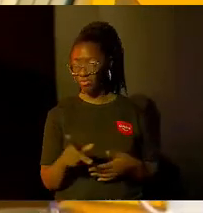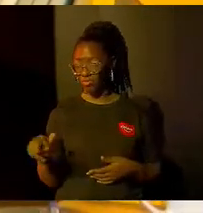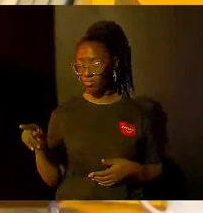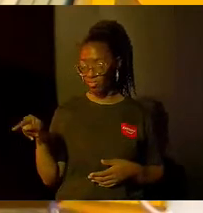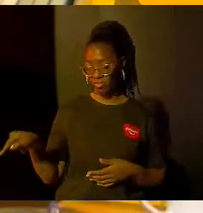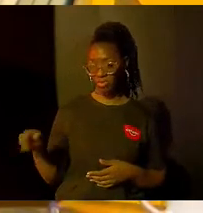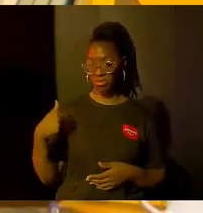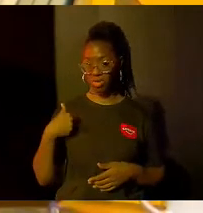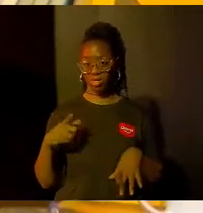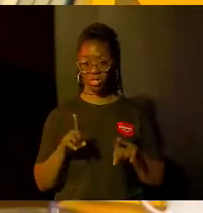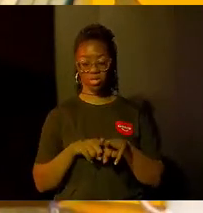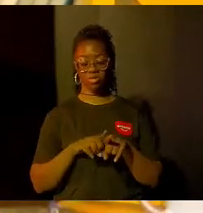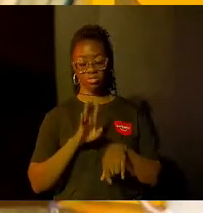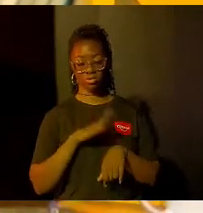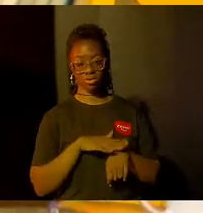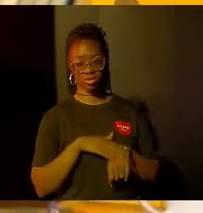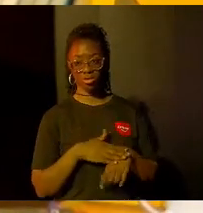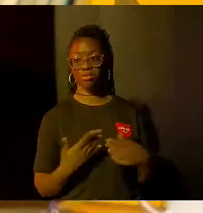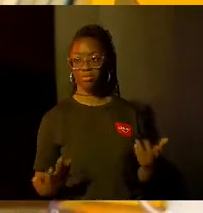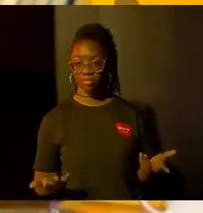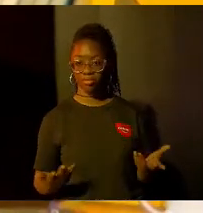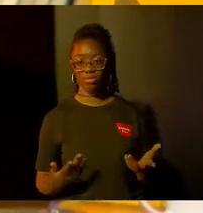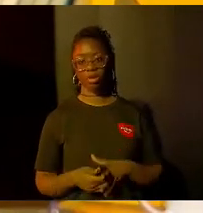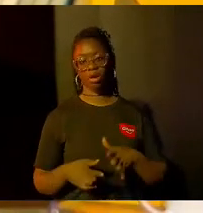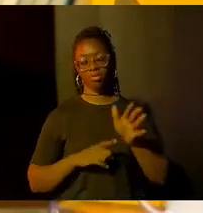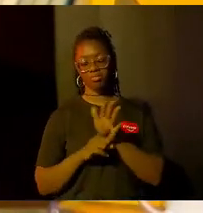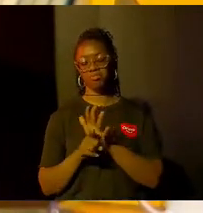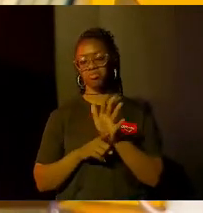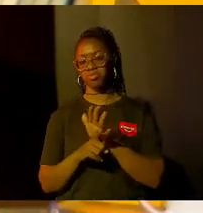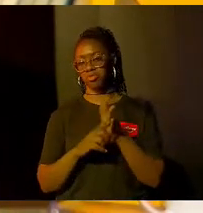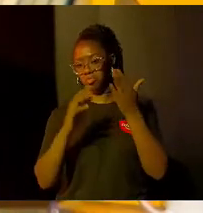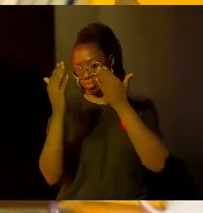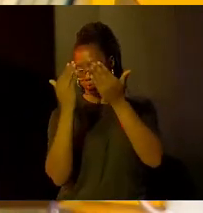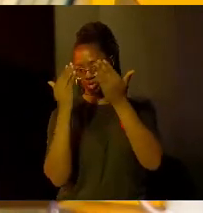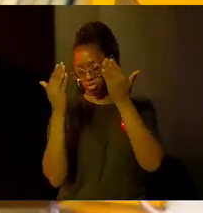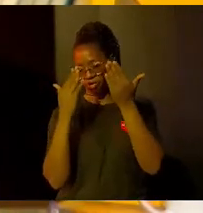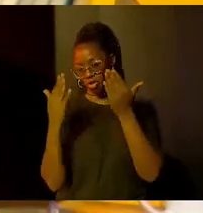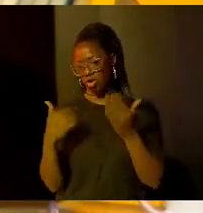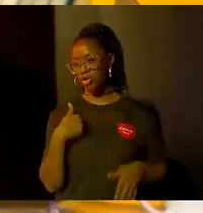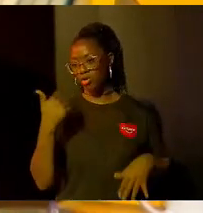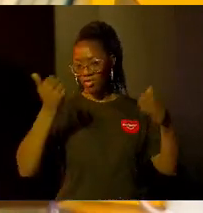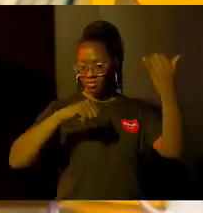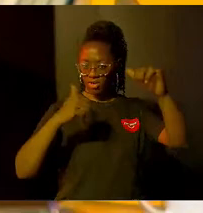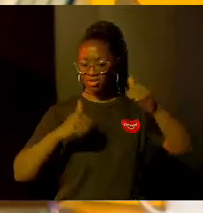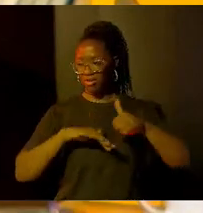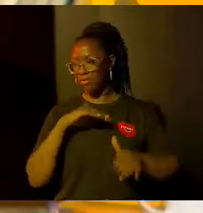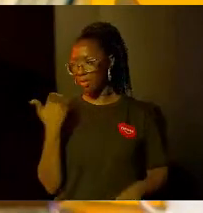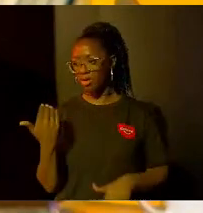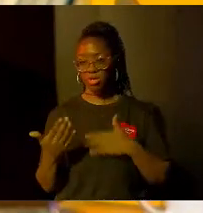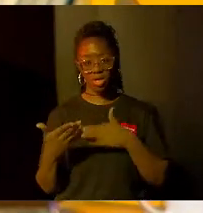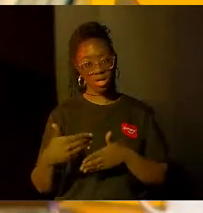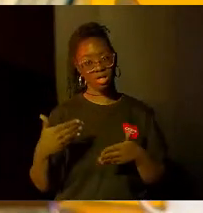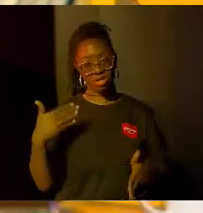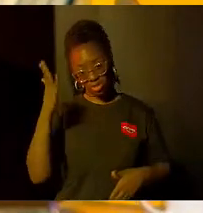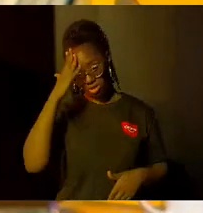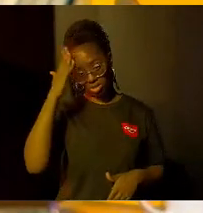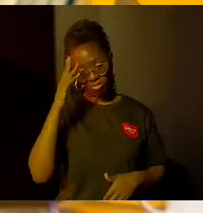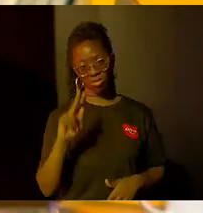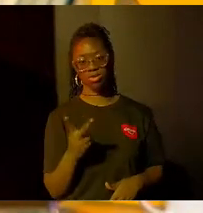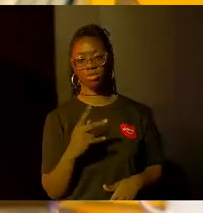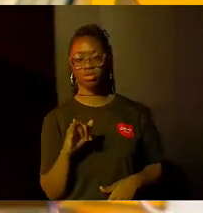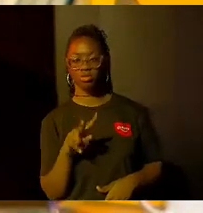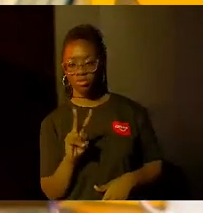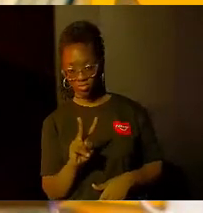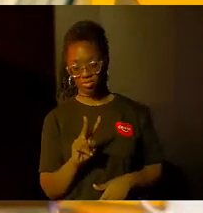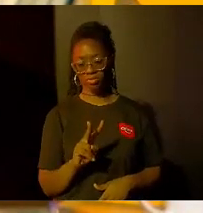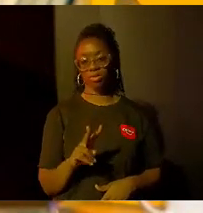um período de análise que eu fui fazer só sobre a morte antes de saber que eu era HIV positivo antes de saber